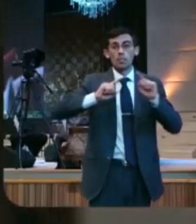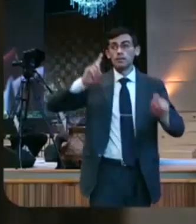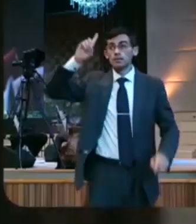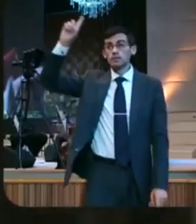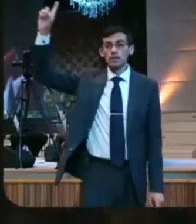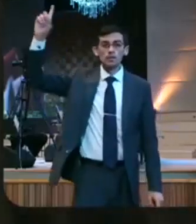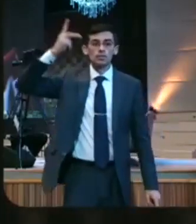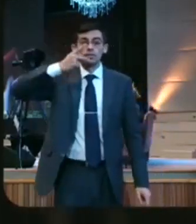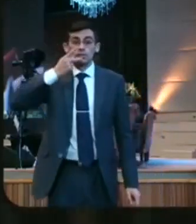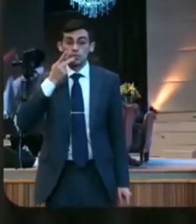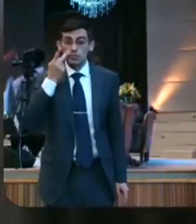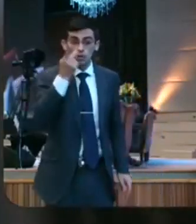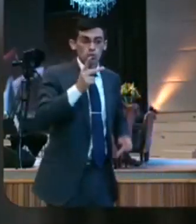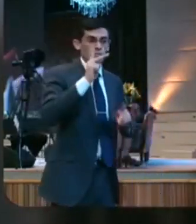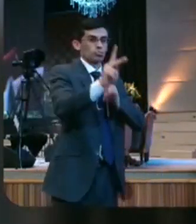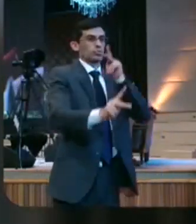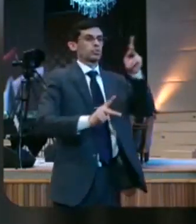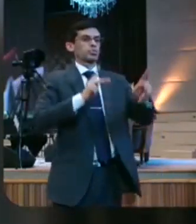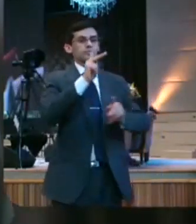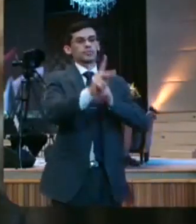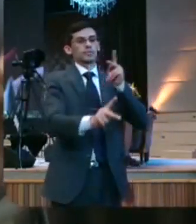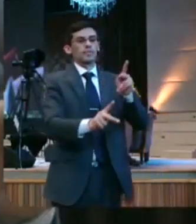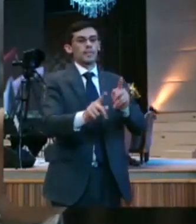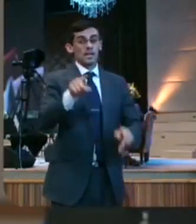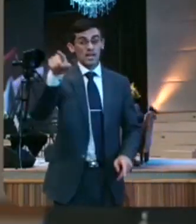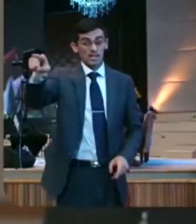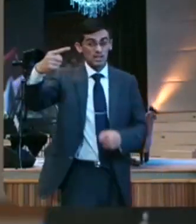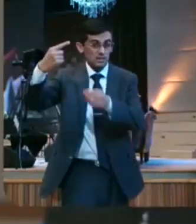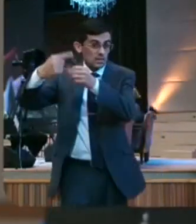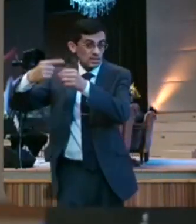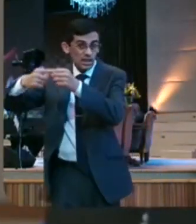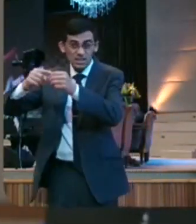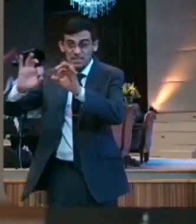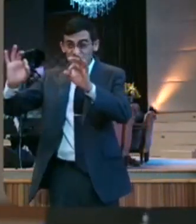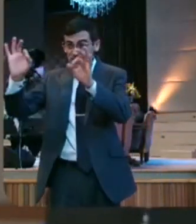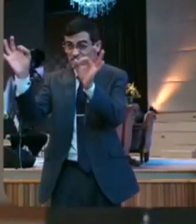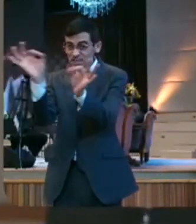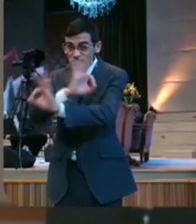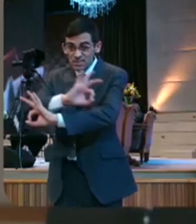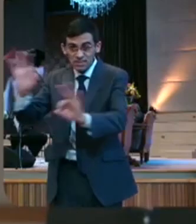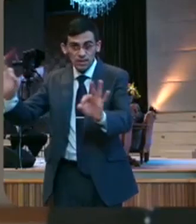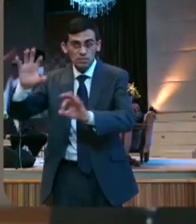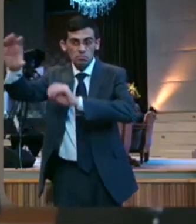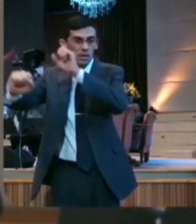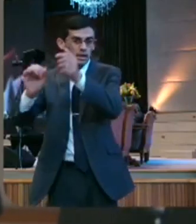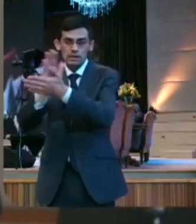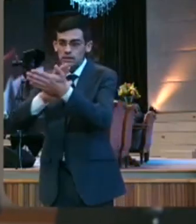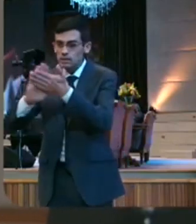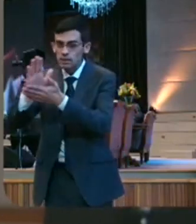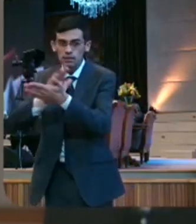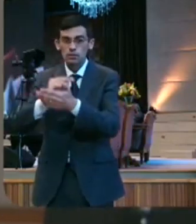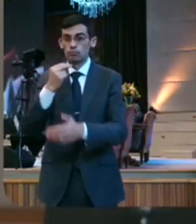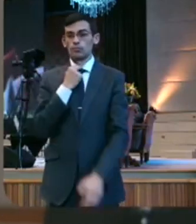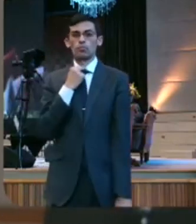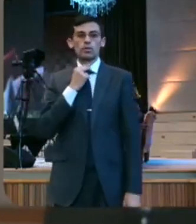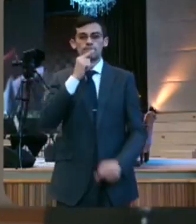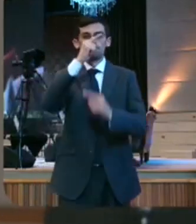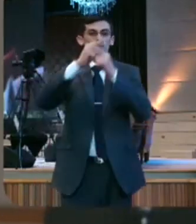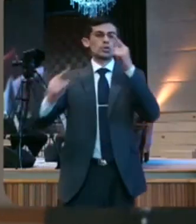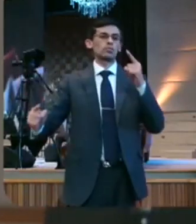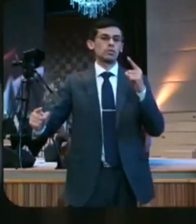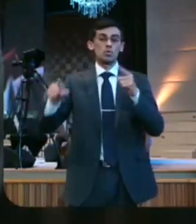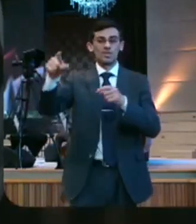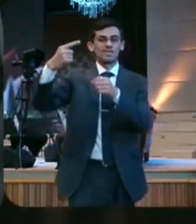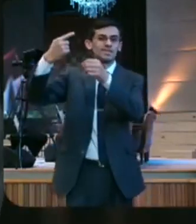dito para todos: desta cidade nada vai ser aproveitado, porque